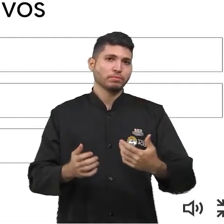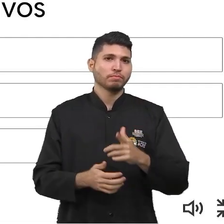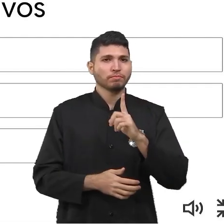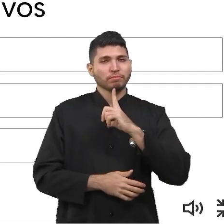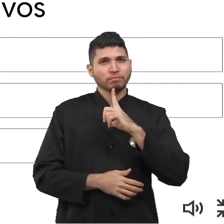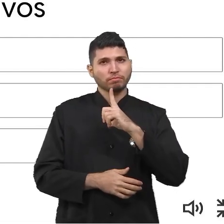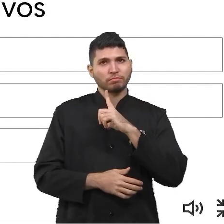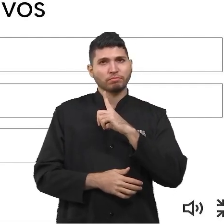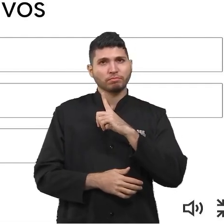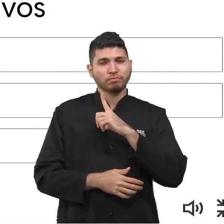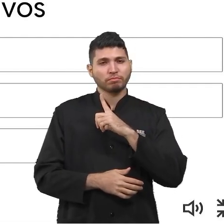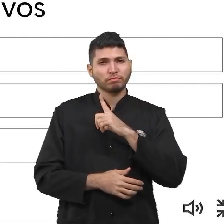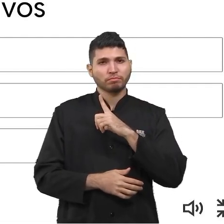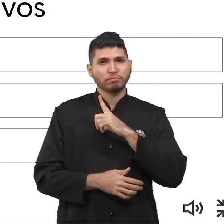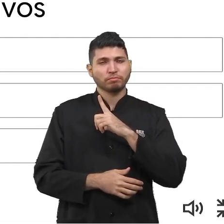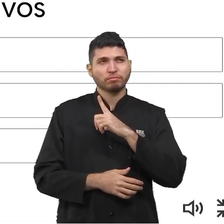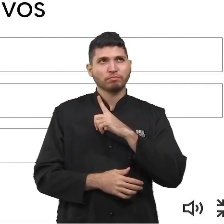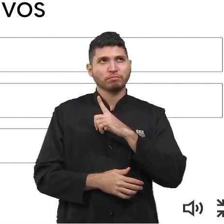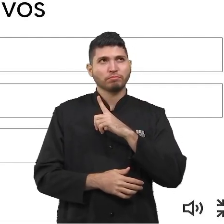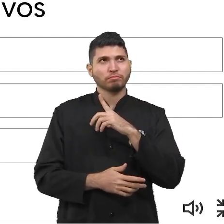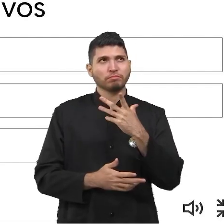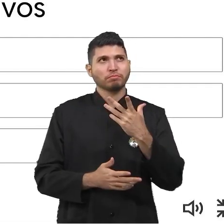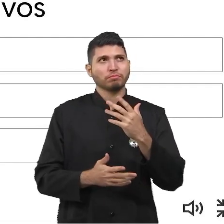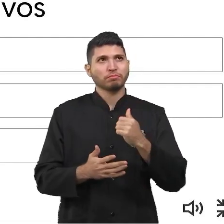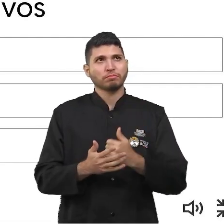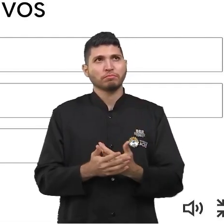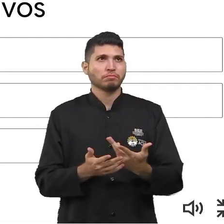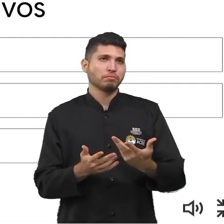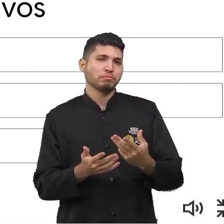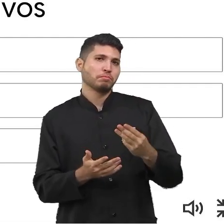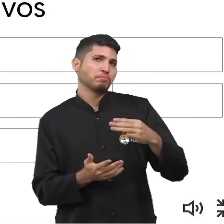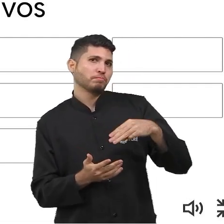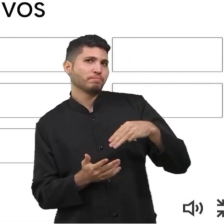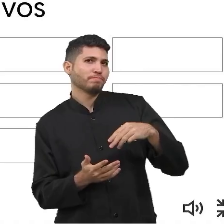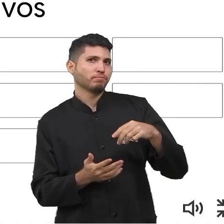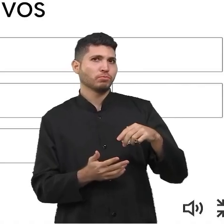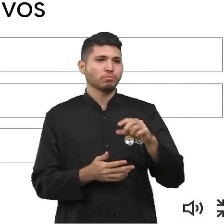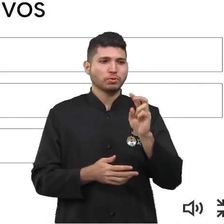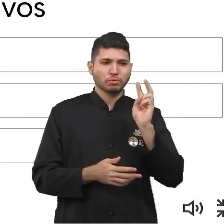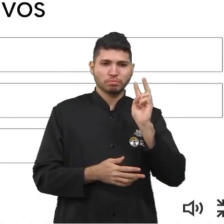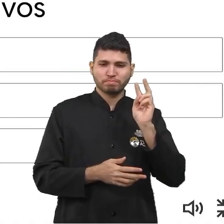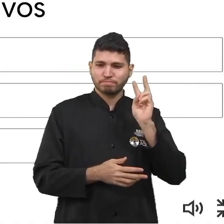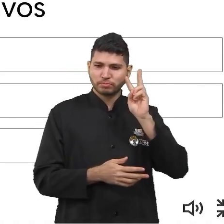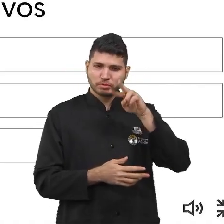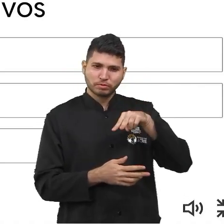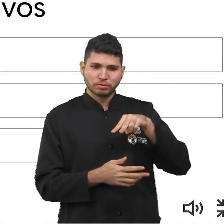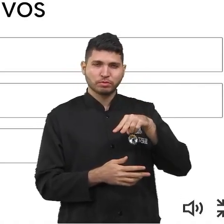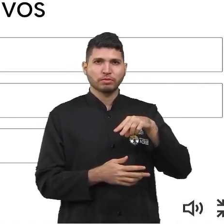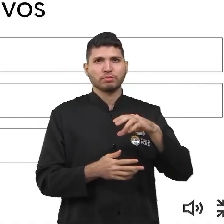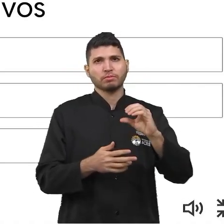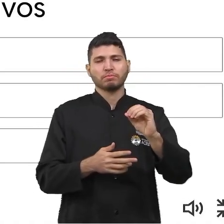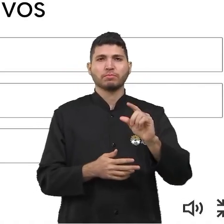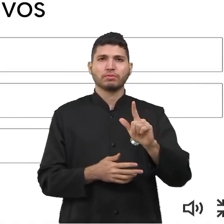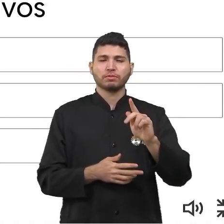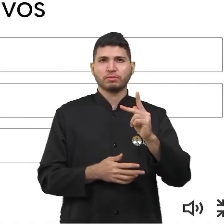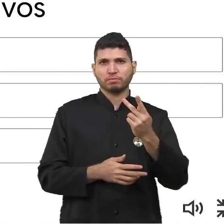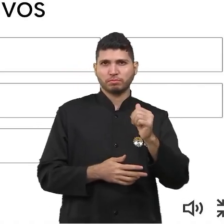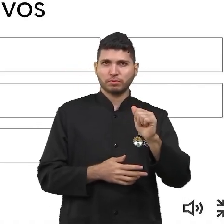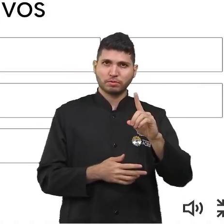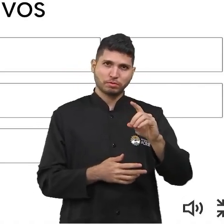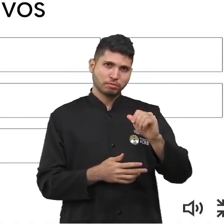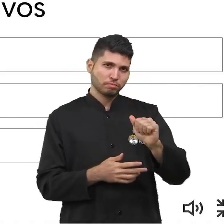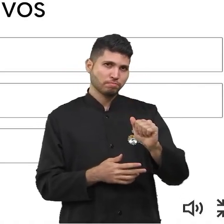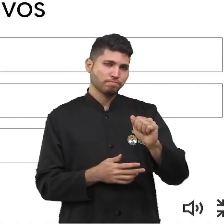tienes uma mirada mágica, ou seja, uma olhada mágica. Estou dando a característica da olhada.